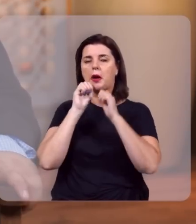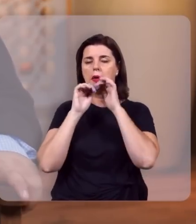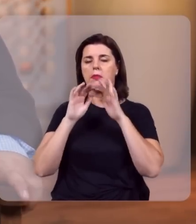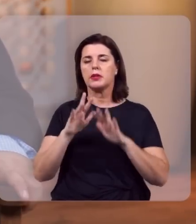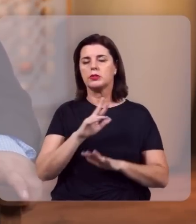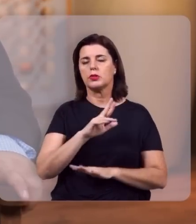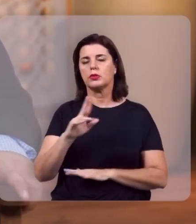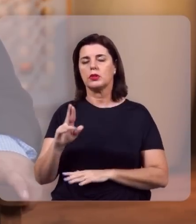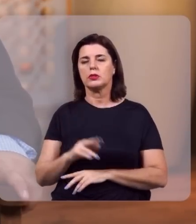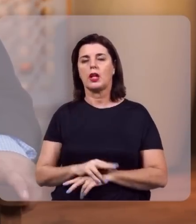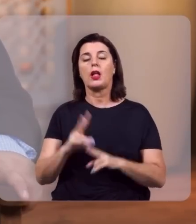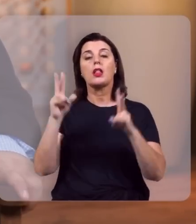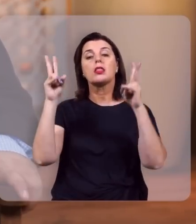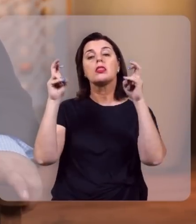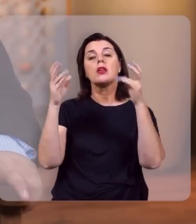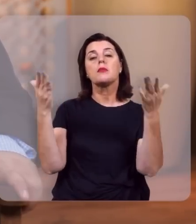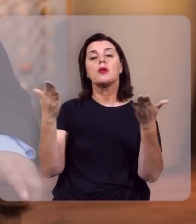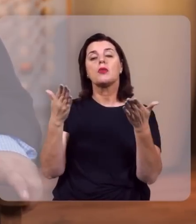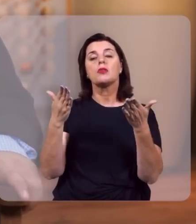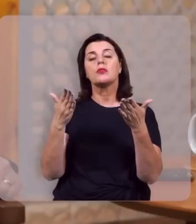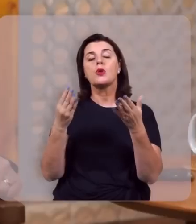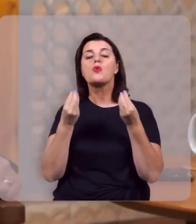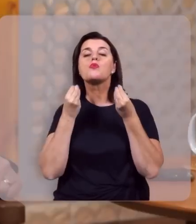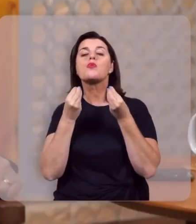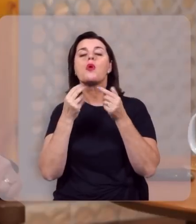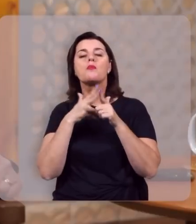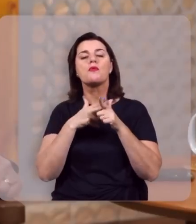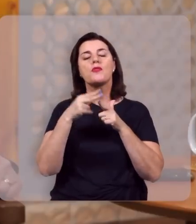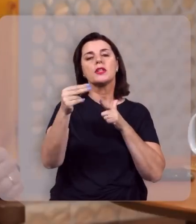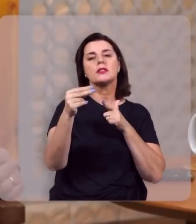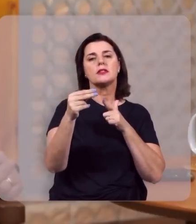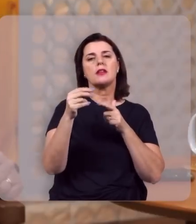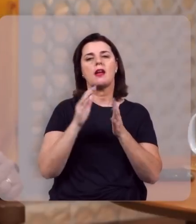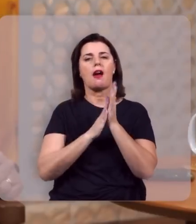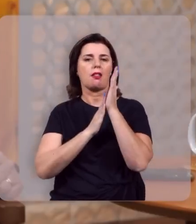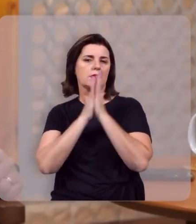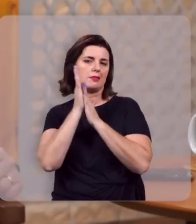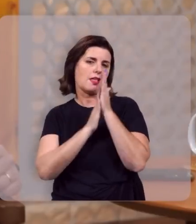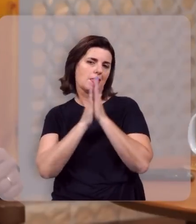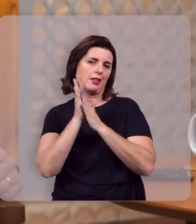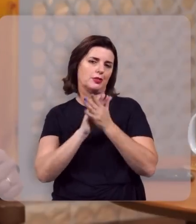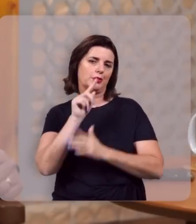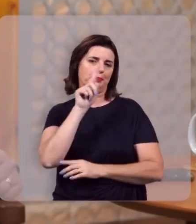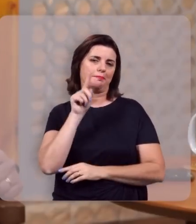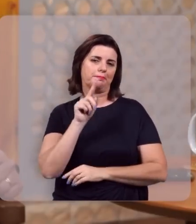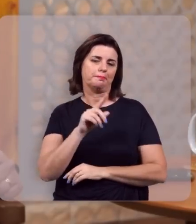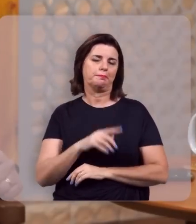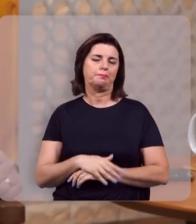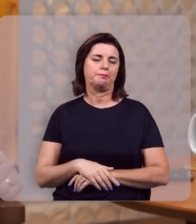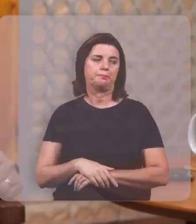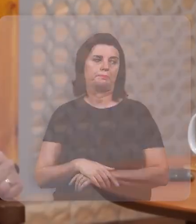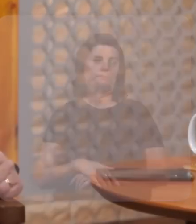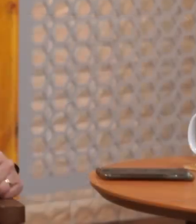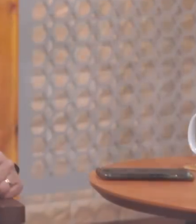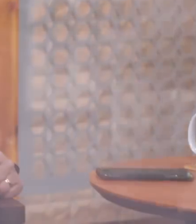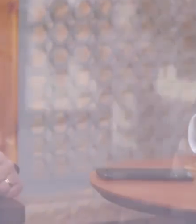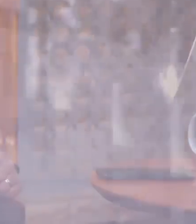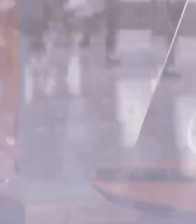Deus. Que Deus te abençoe em nome de Jesus. Amém. Qual o tema da mensagem, reverendo? Como vencer a ansiedade.